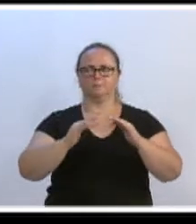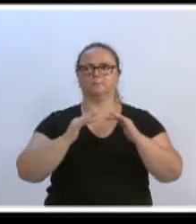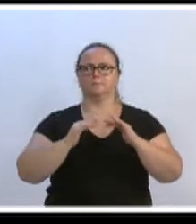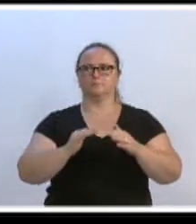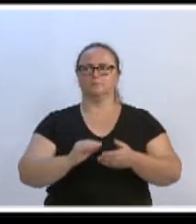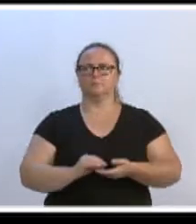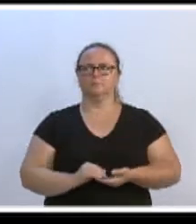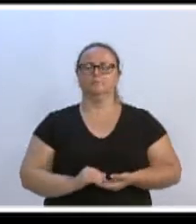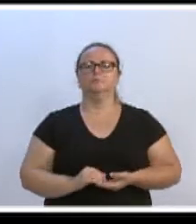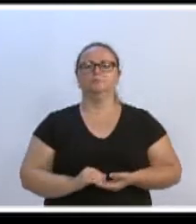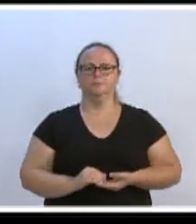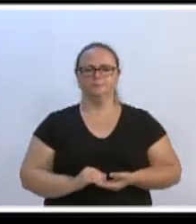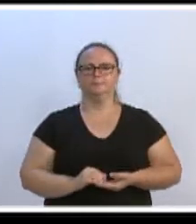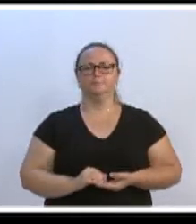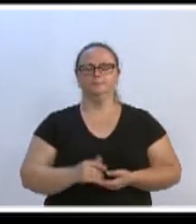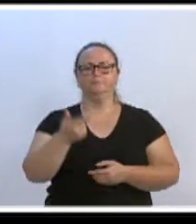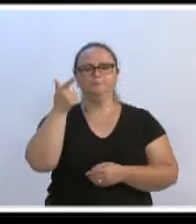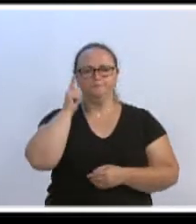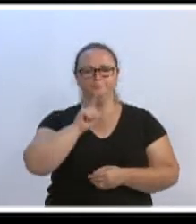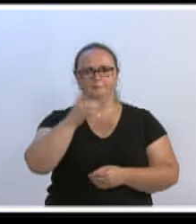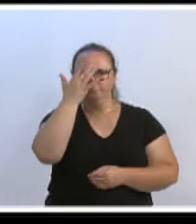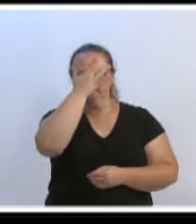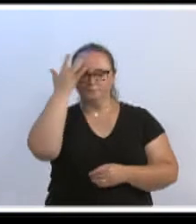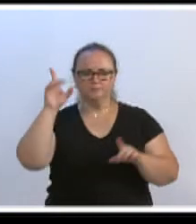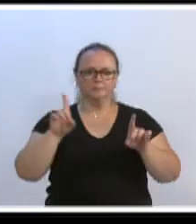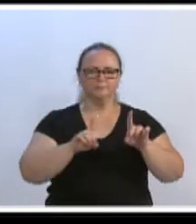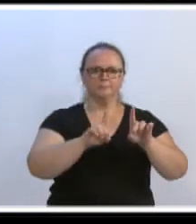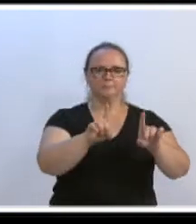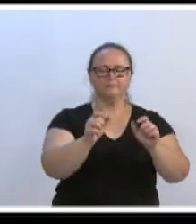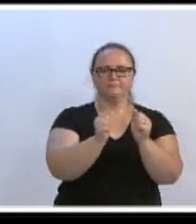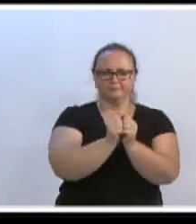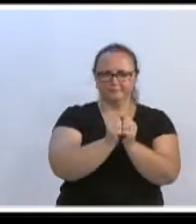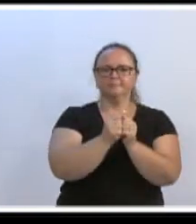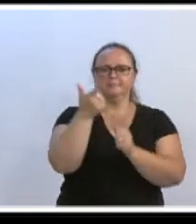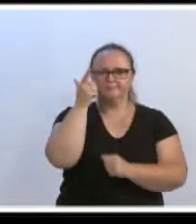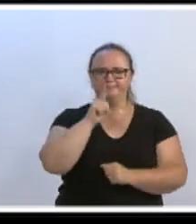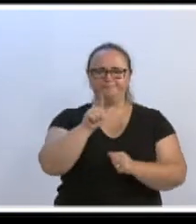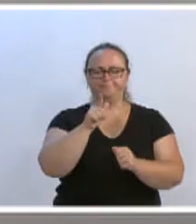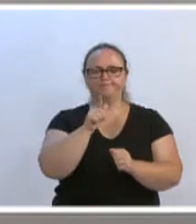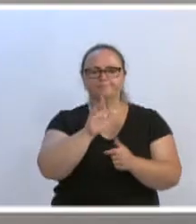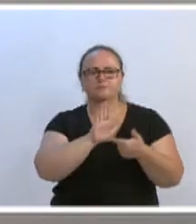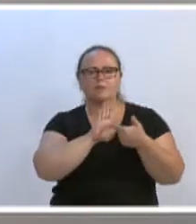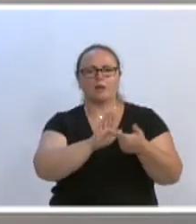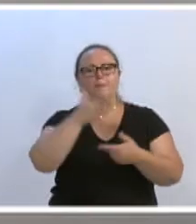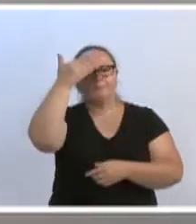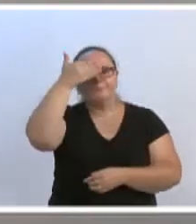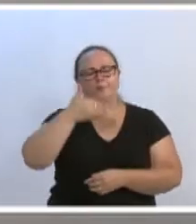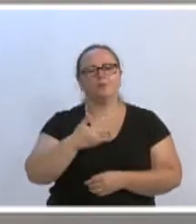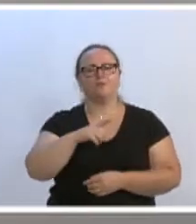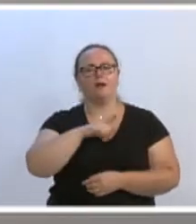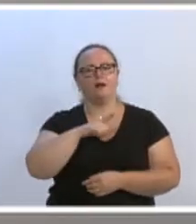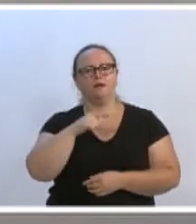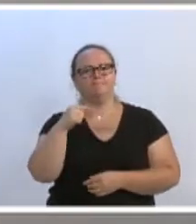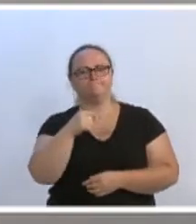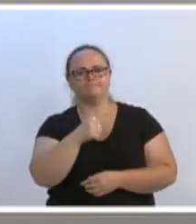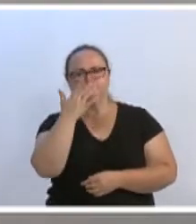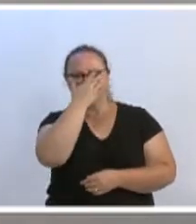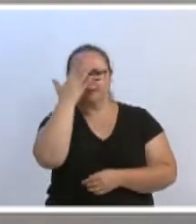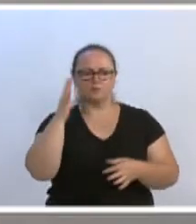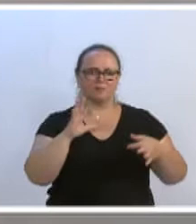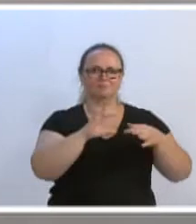pagar para que os acompanhantes de autistas possam fazer essa identificação junto aos órgãos